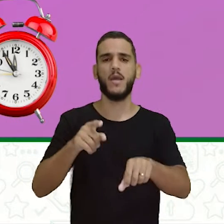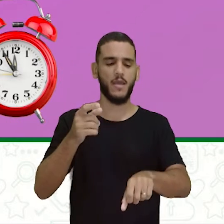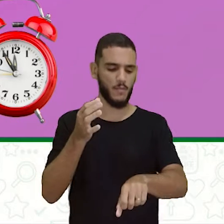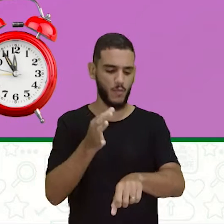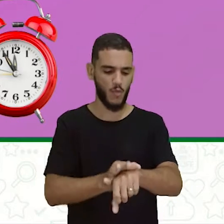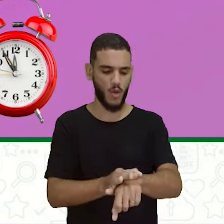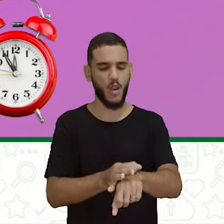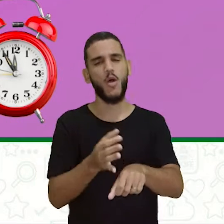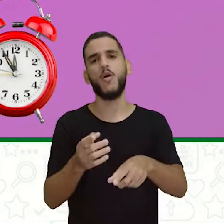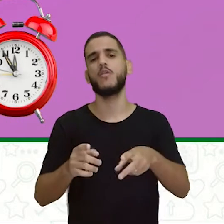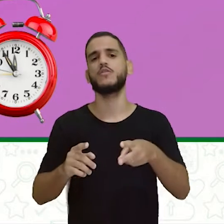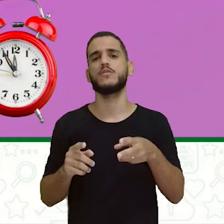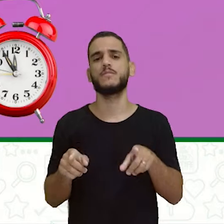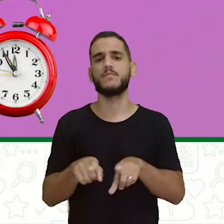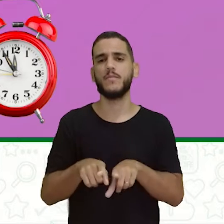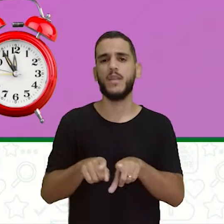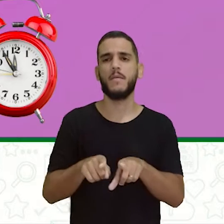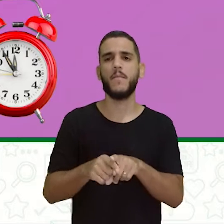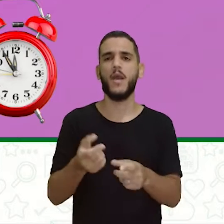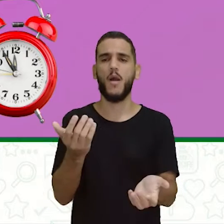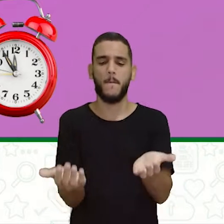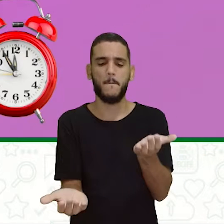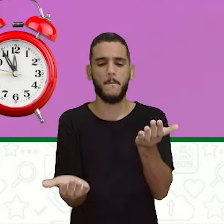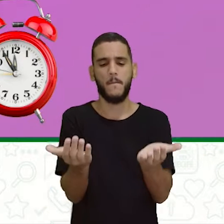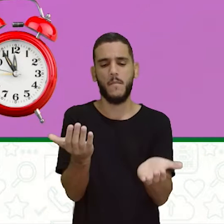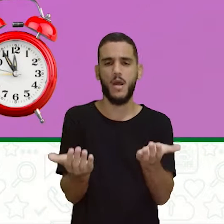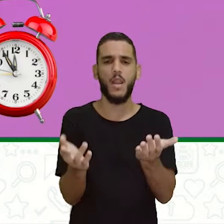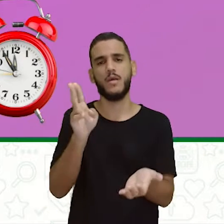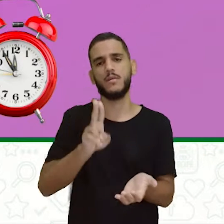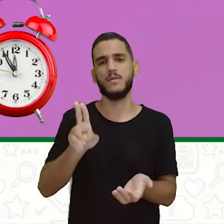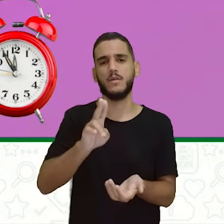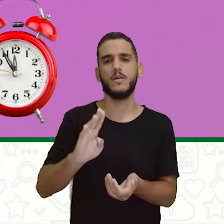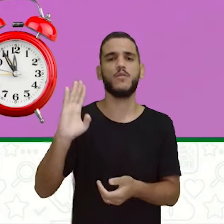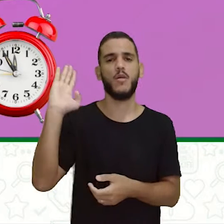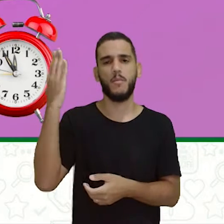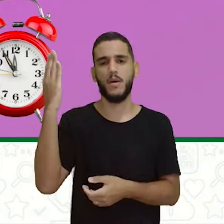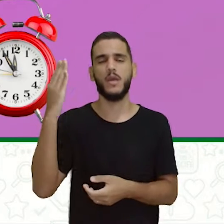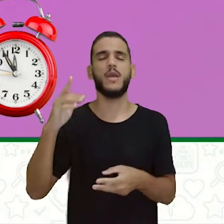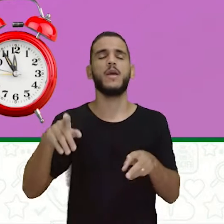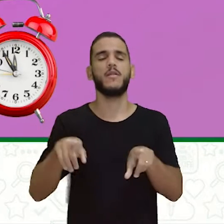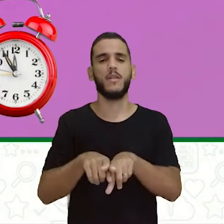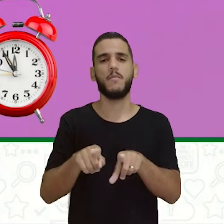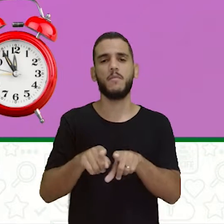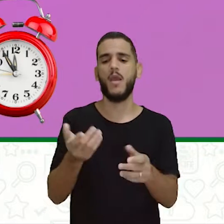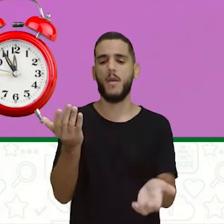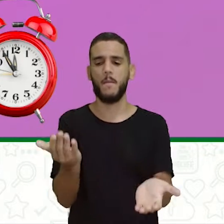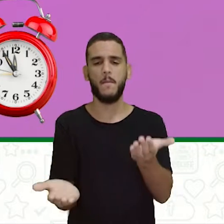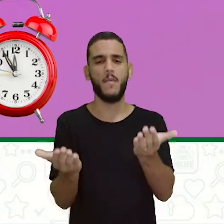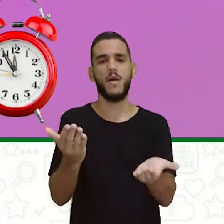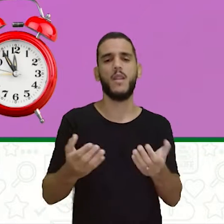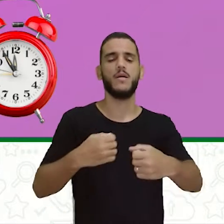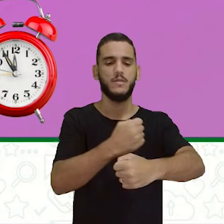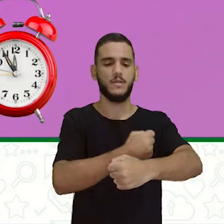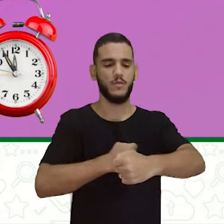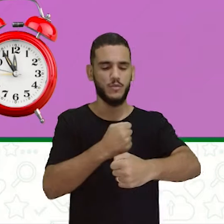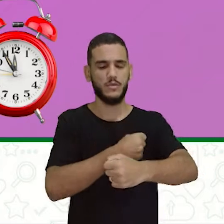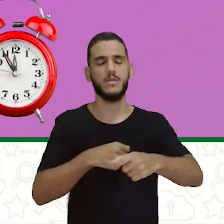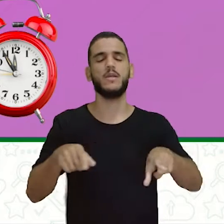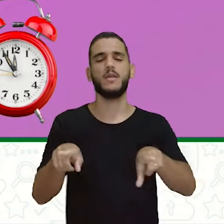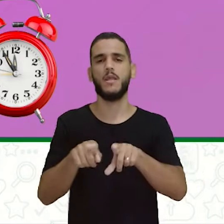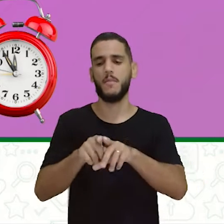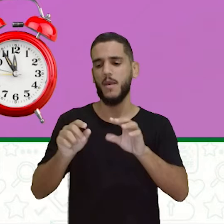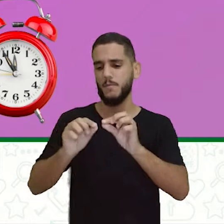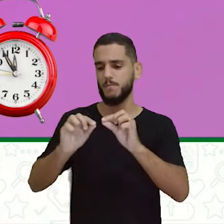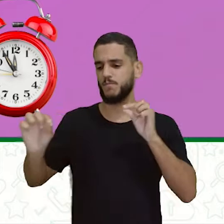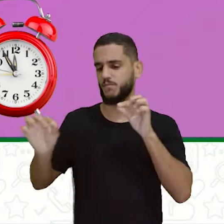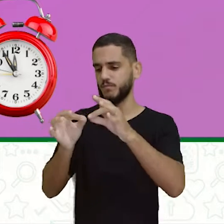uma balança de banheiro, temos uma balança de cozinha, temos uma trena, um despertador,